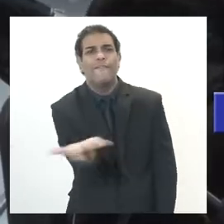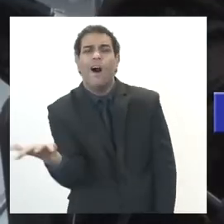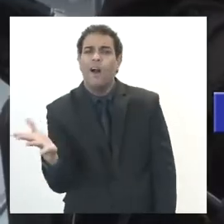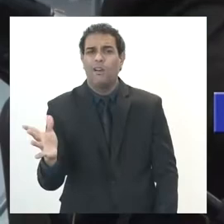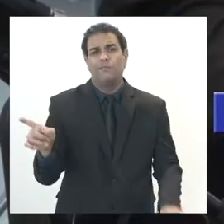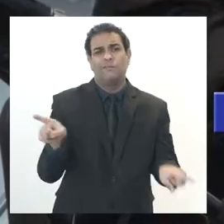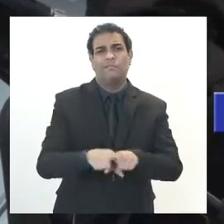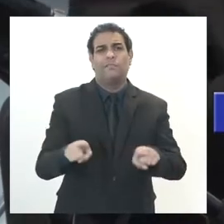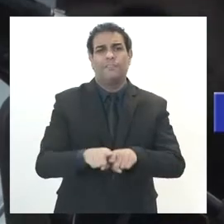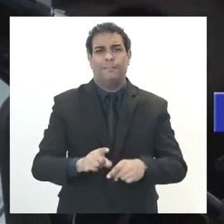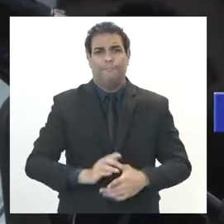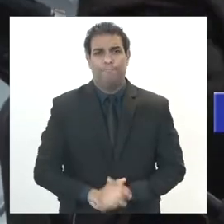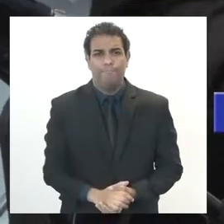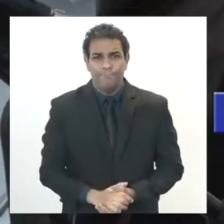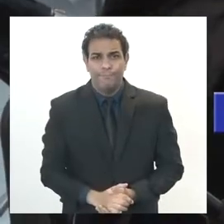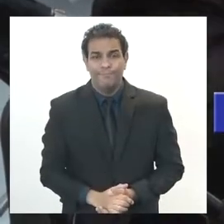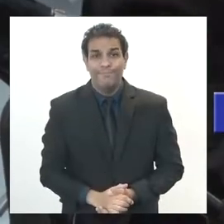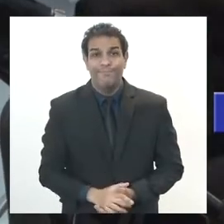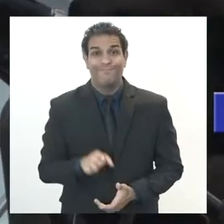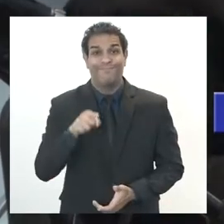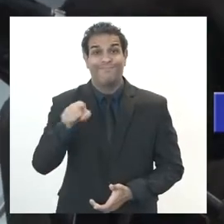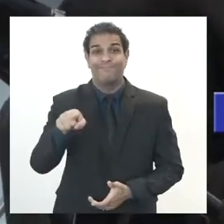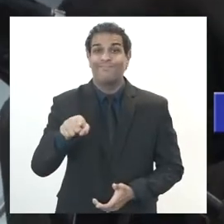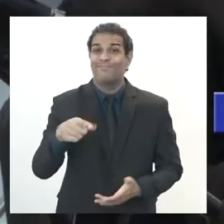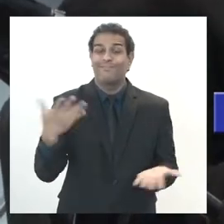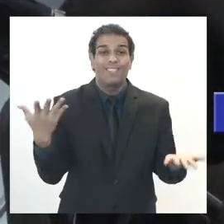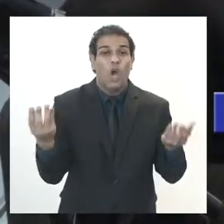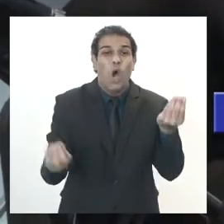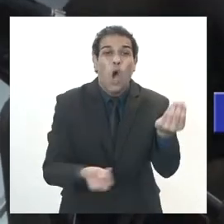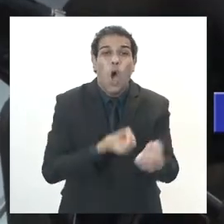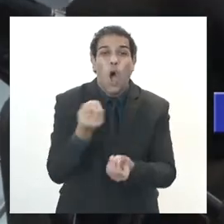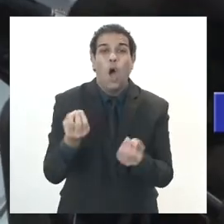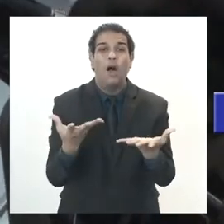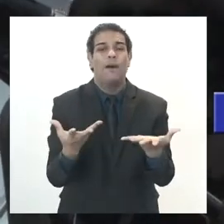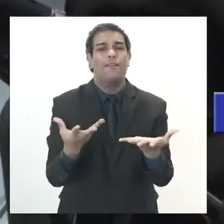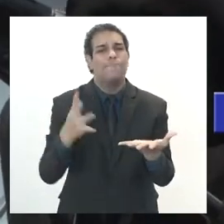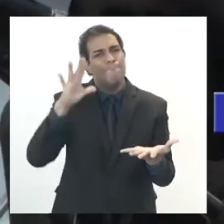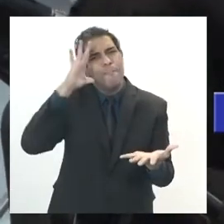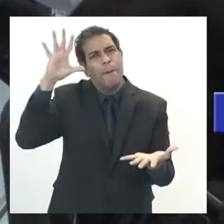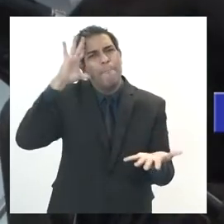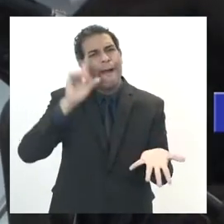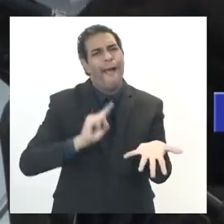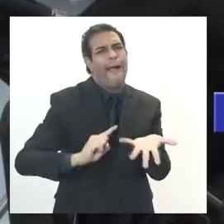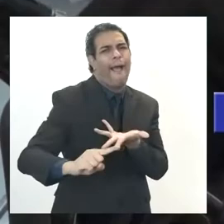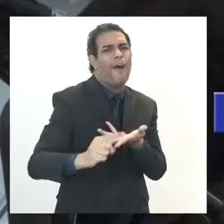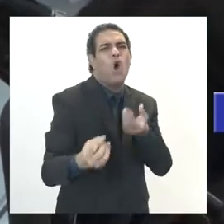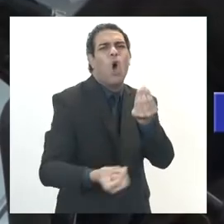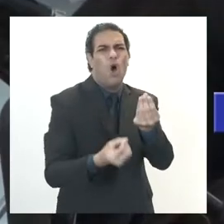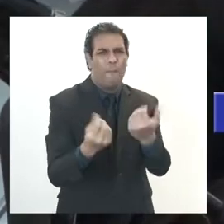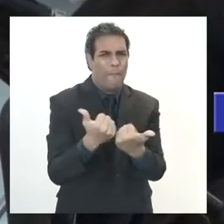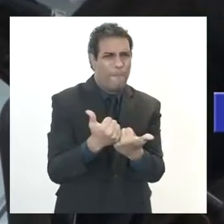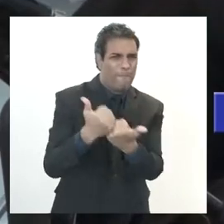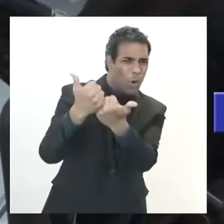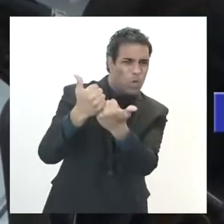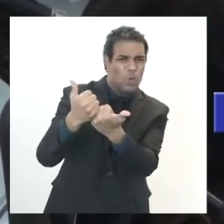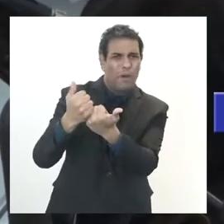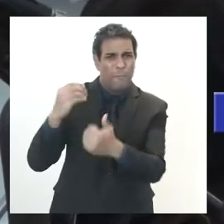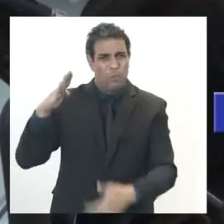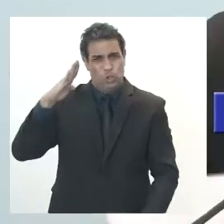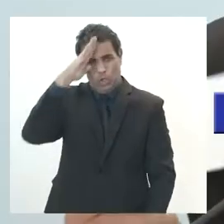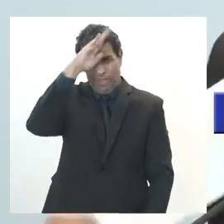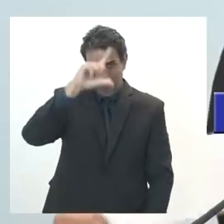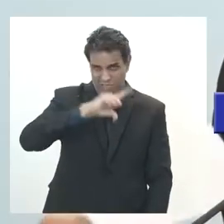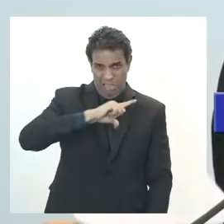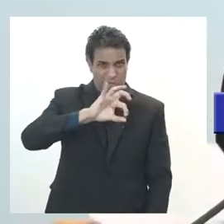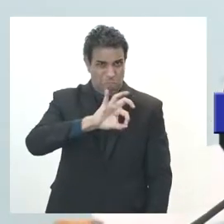obstante essa essa nuvem de fumaça que nos leva a indagar então colar razão do apoio a se